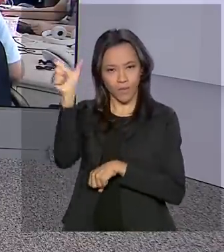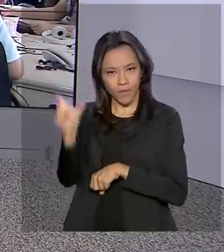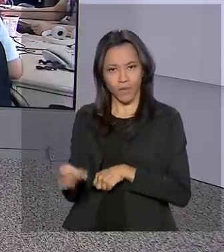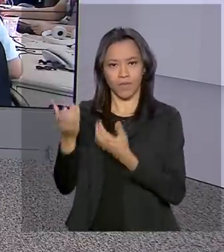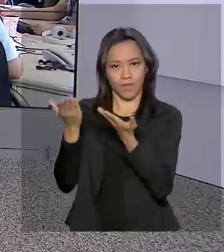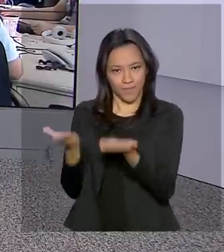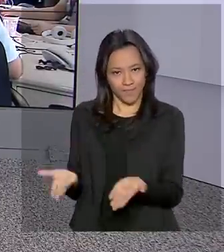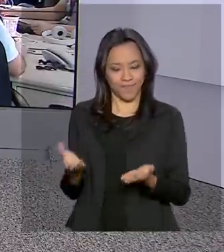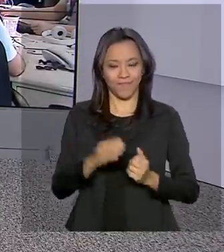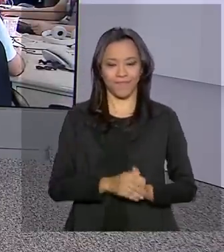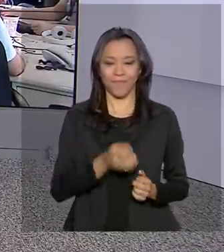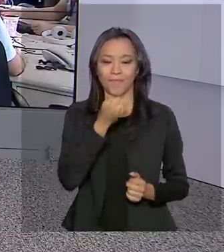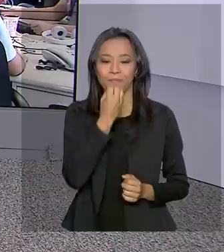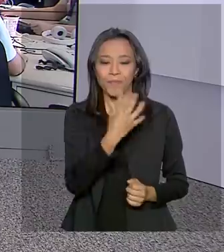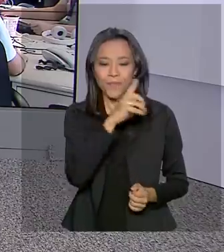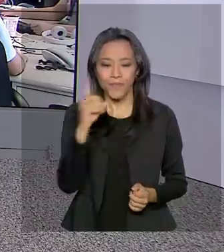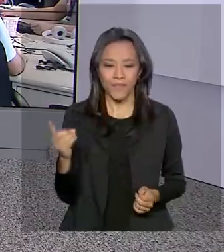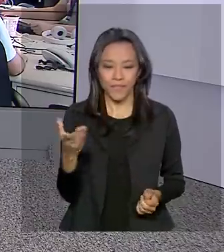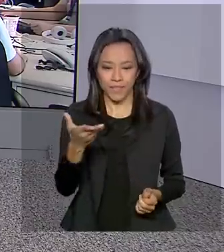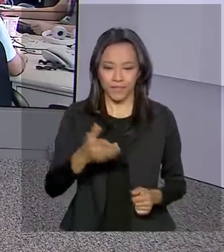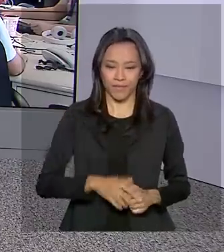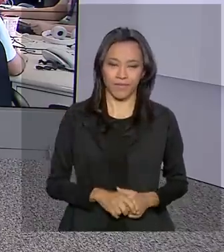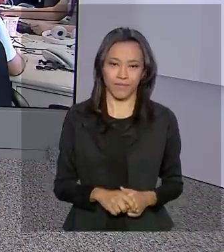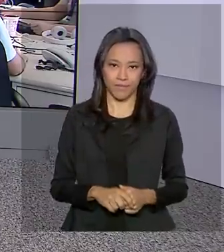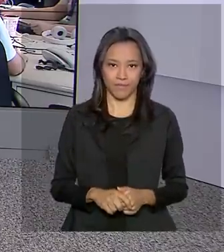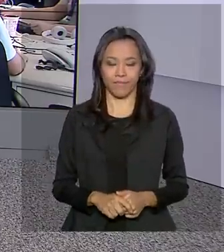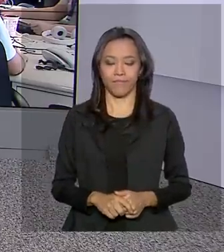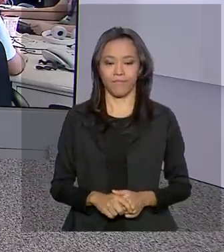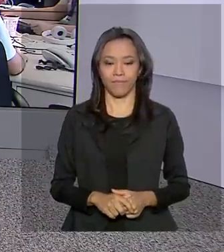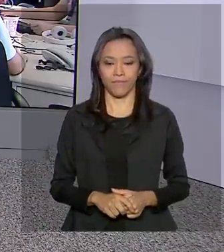alessandra lago bom dia alessandra